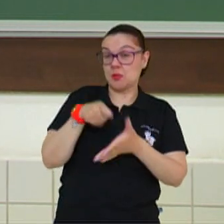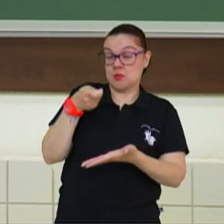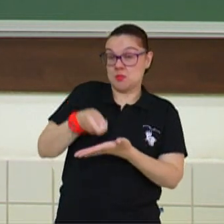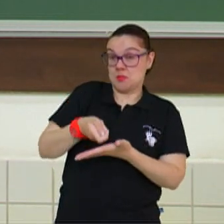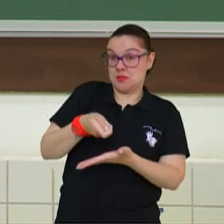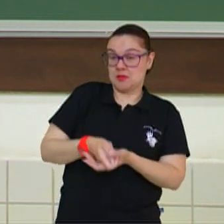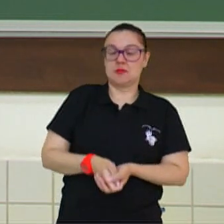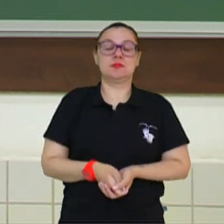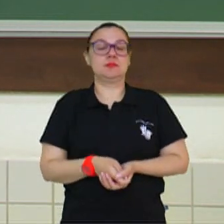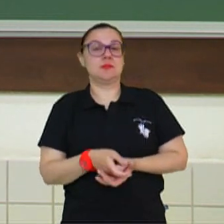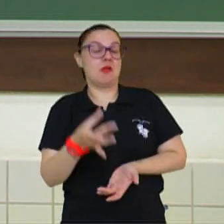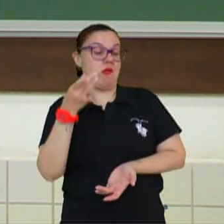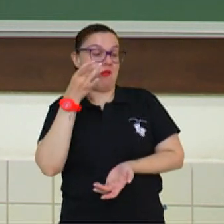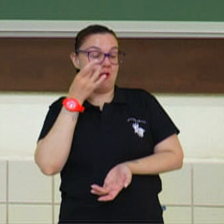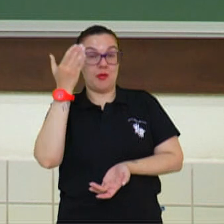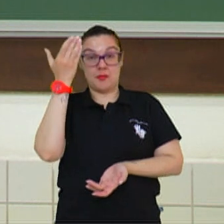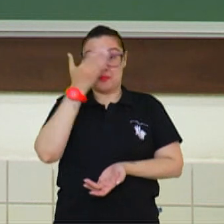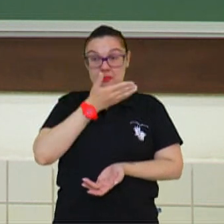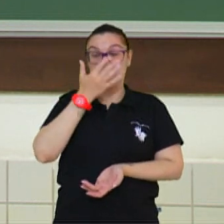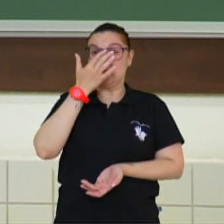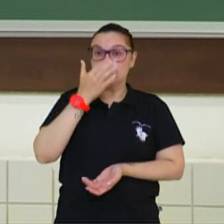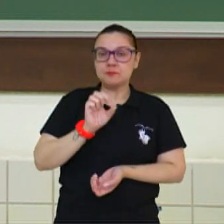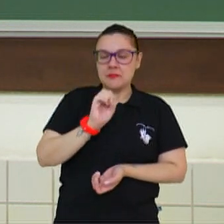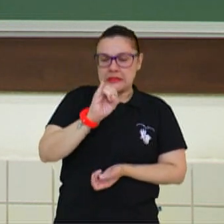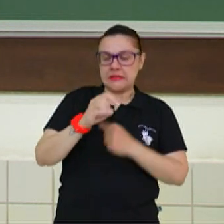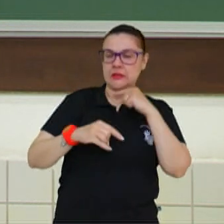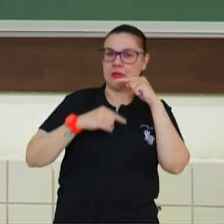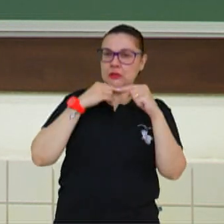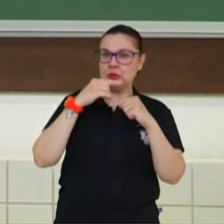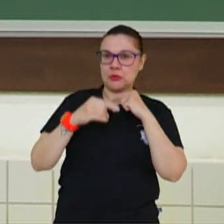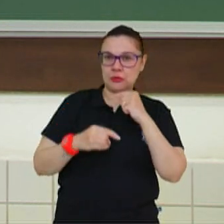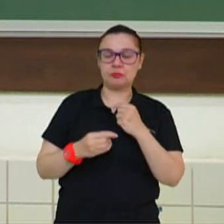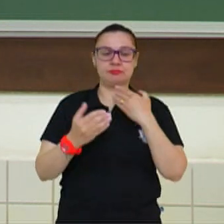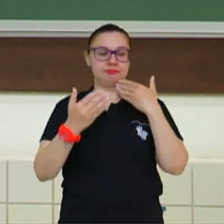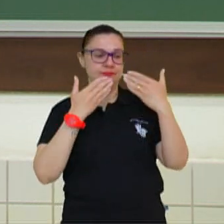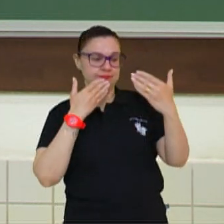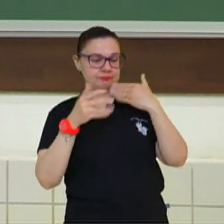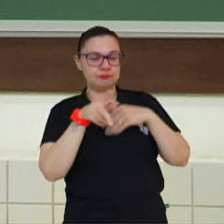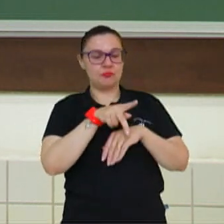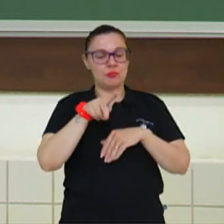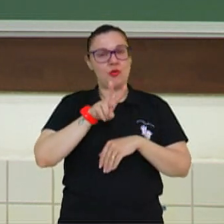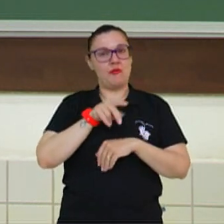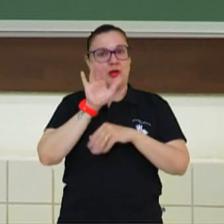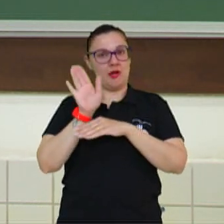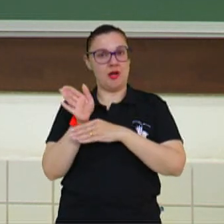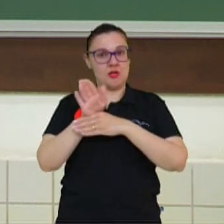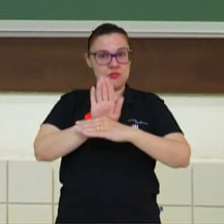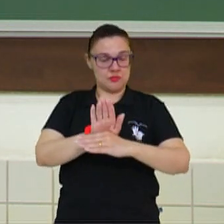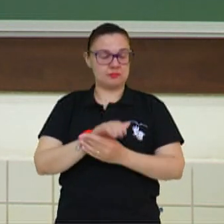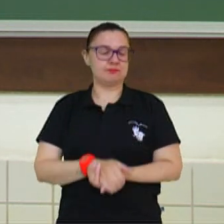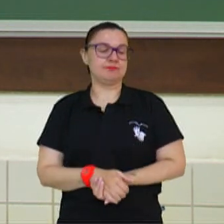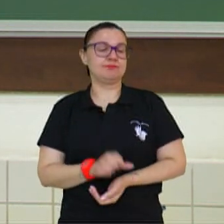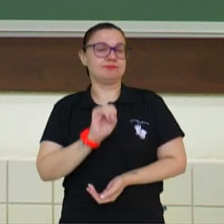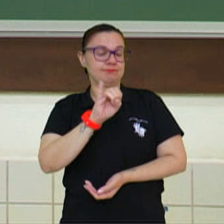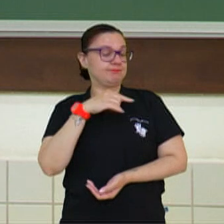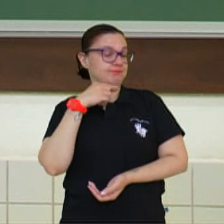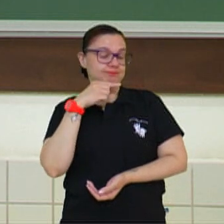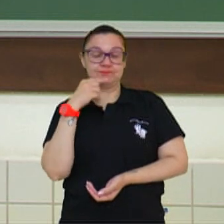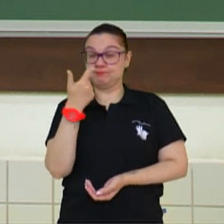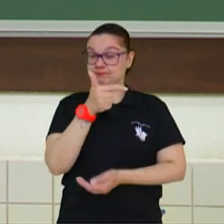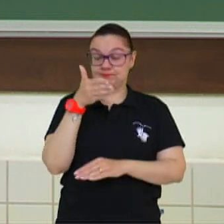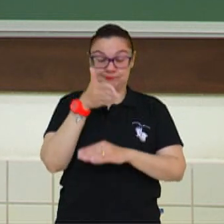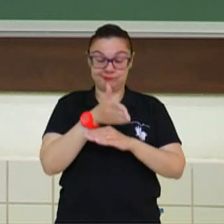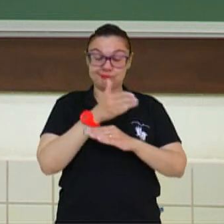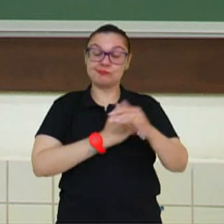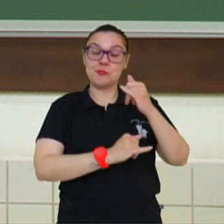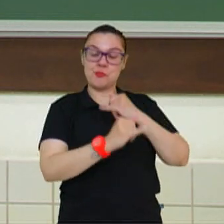obrigatórias para marcar presença. Se você tiver dúvida, converse com o professor ali, ele vai te ajudar. Se por algum motivo você não tem acesso ao Google